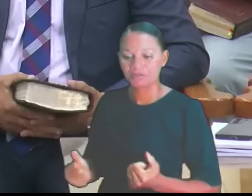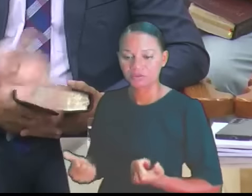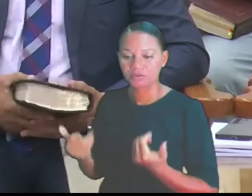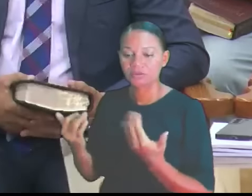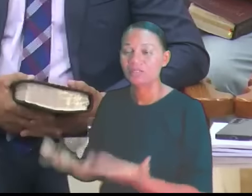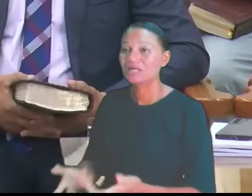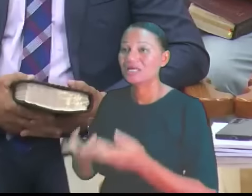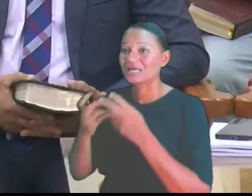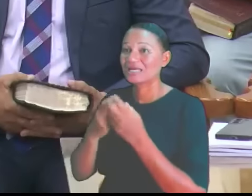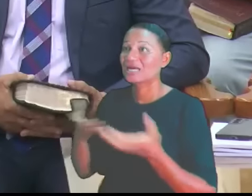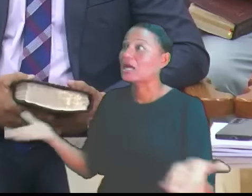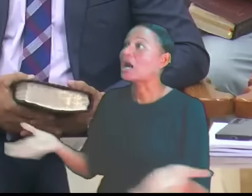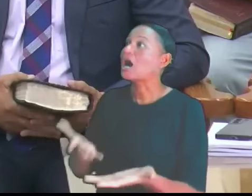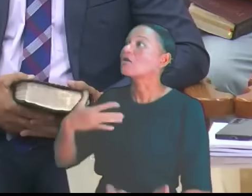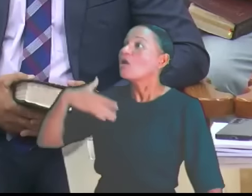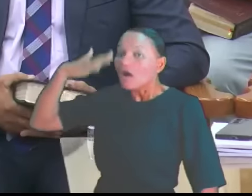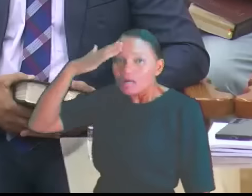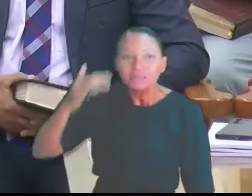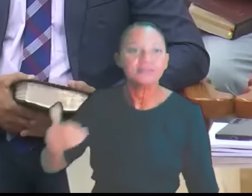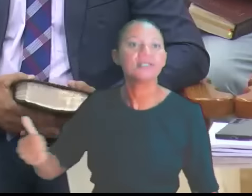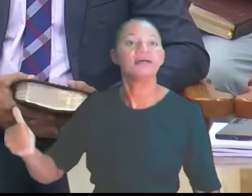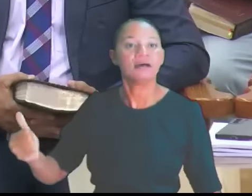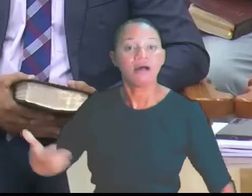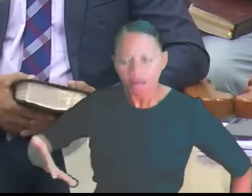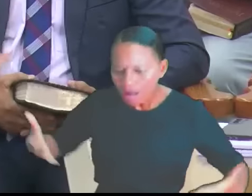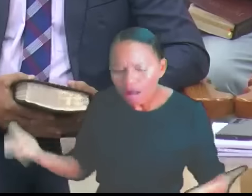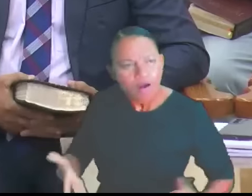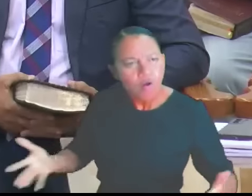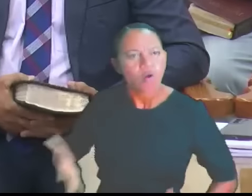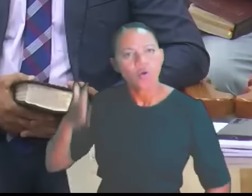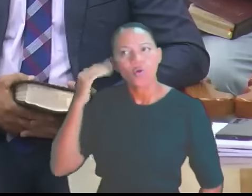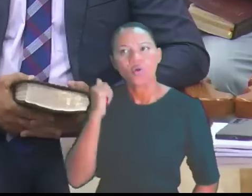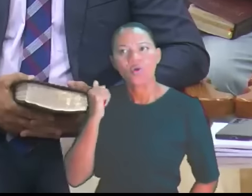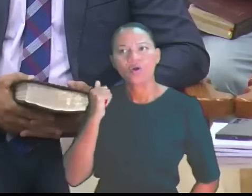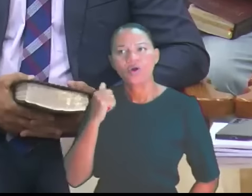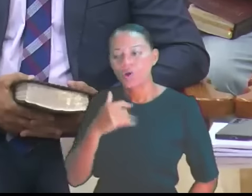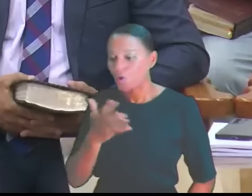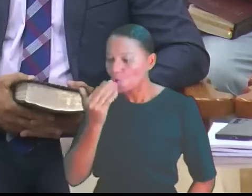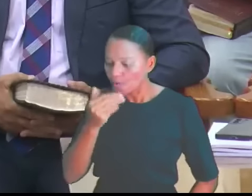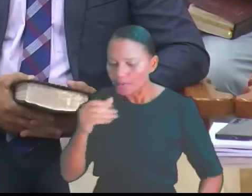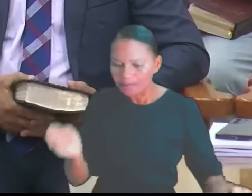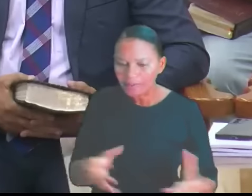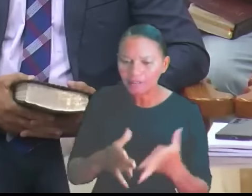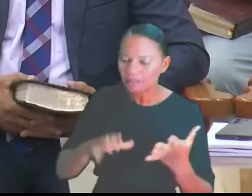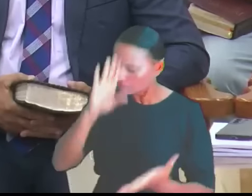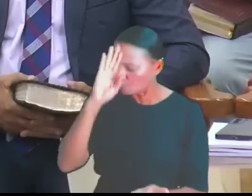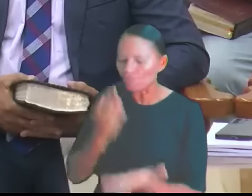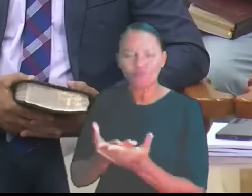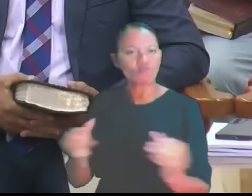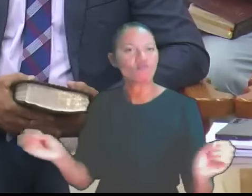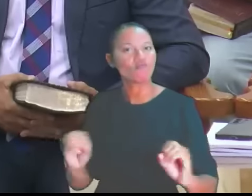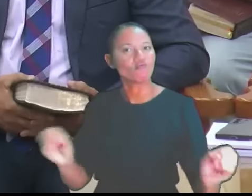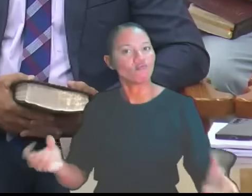gritou, agora eu sei! Mas agora... A mulher já estava comendo do milagre e não tinha crido ainda, irmão.